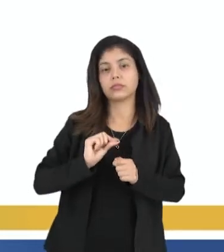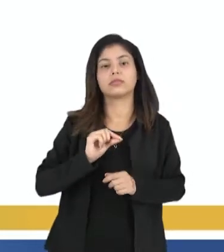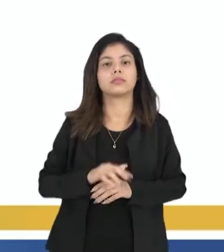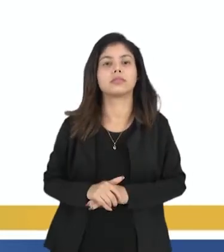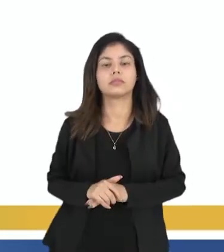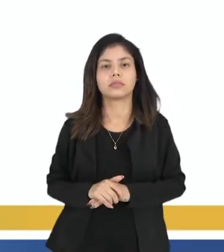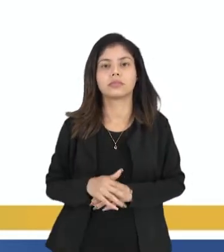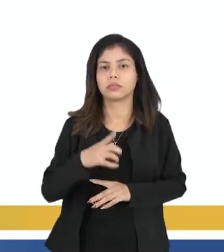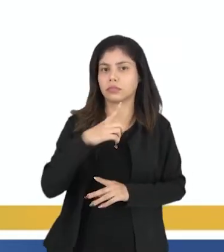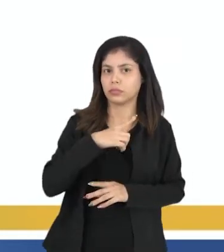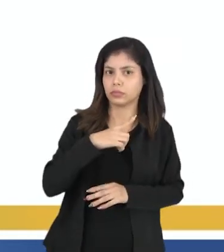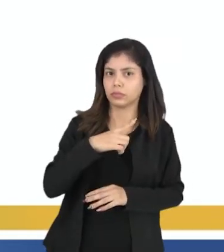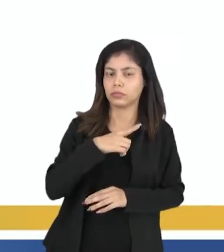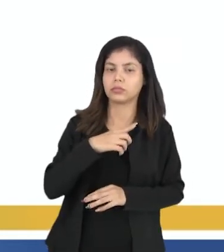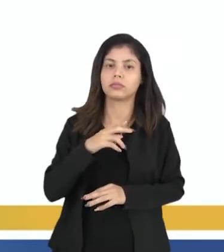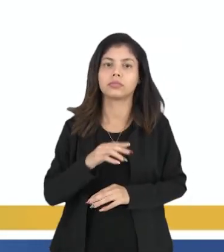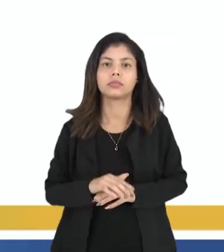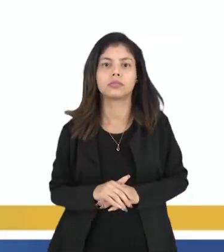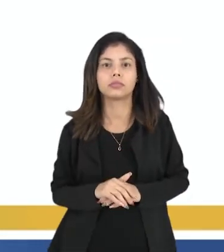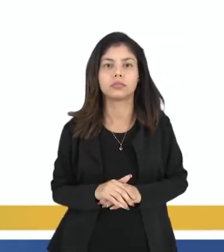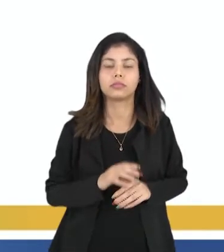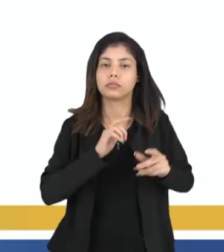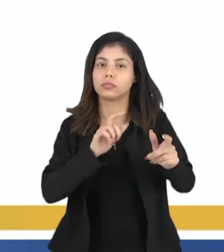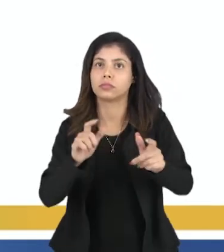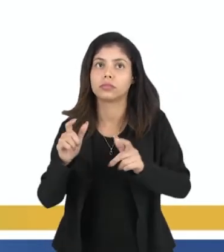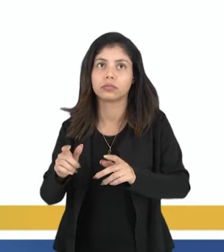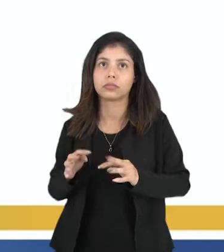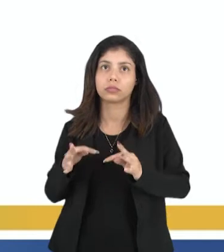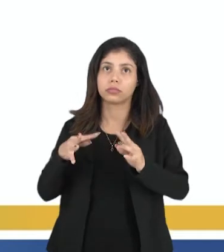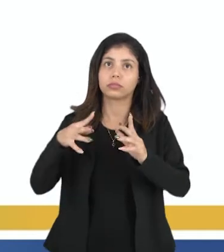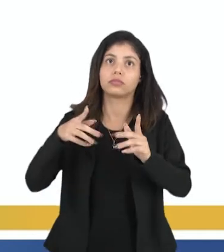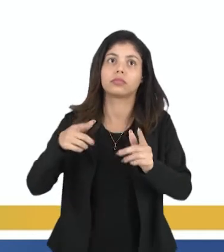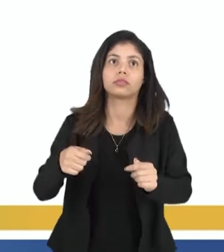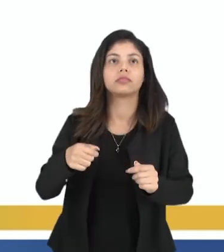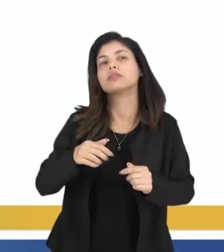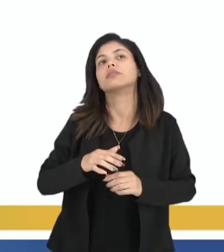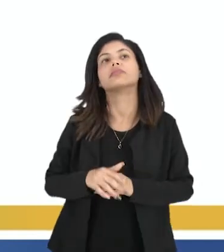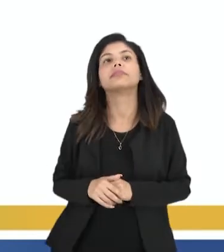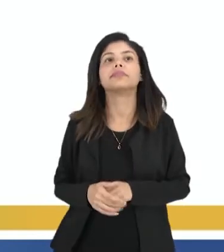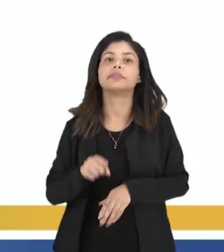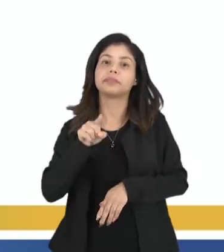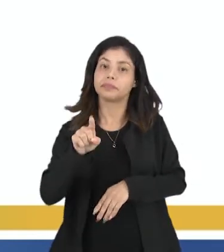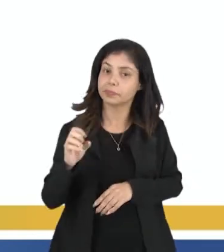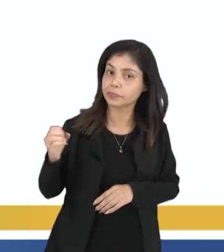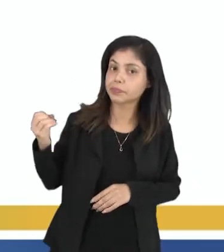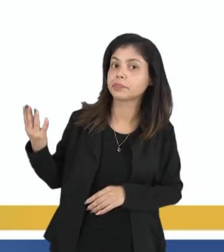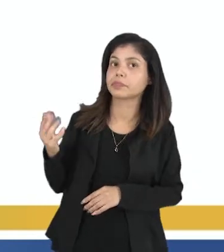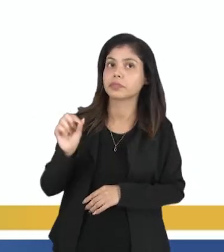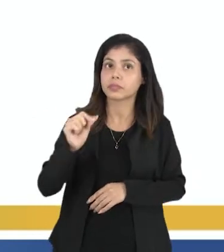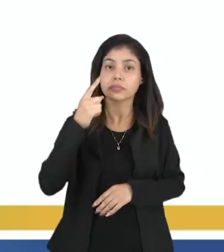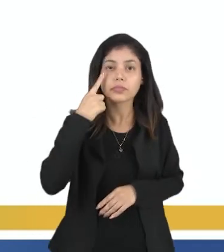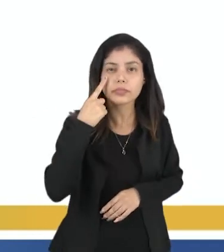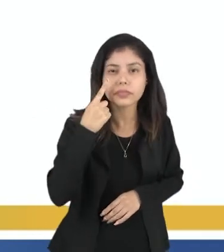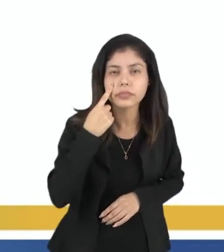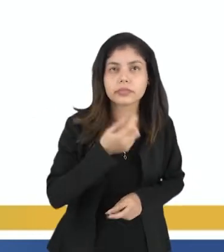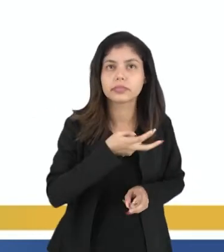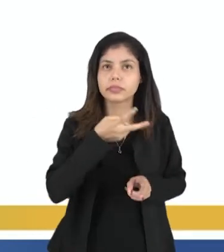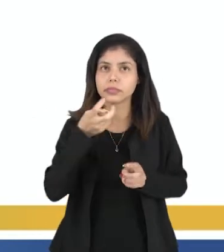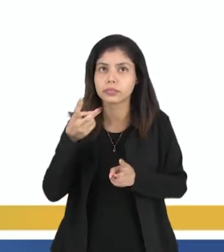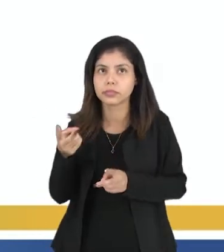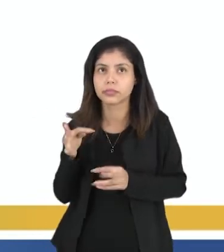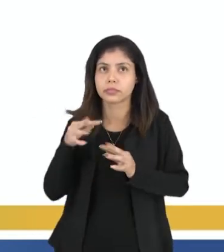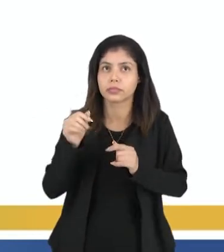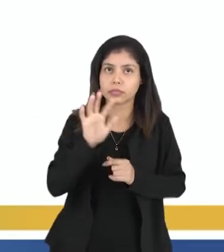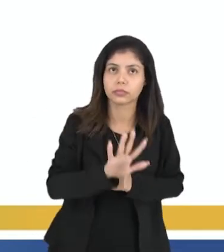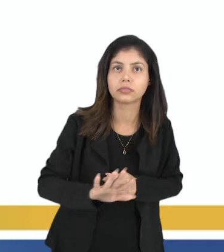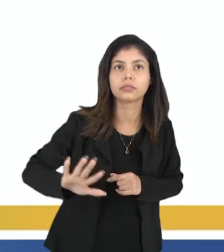ter o resultado da área total Então nesse caso você deve reparar a área